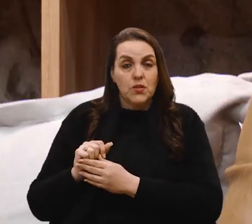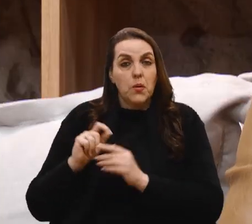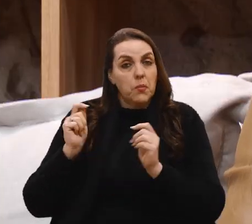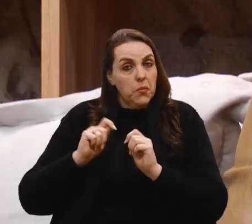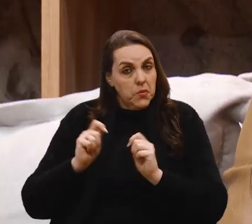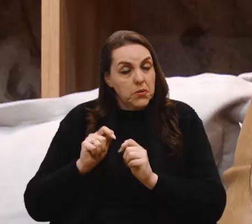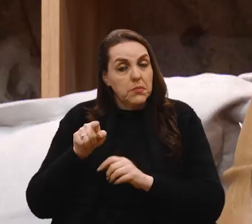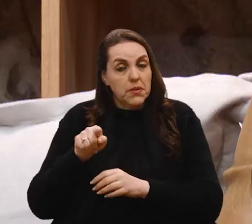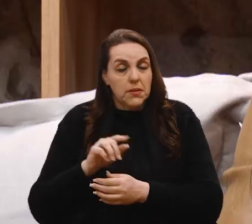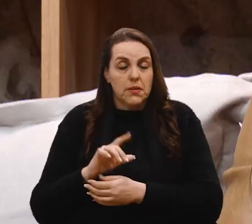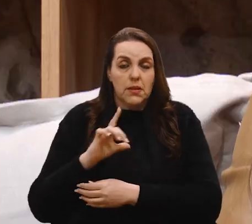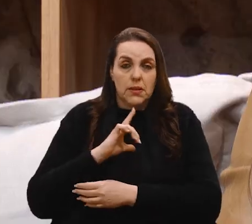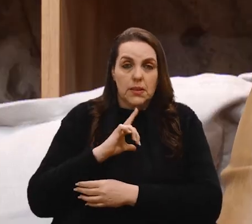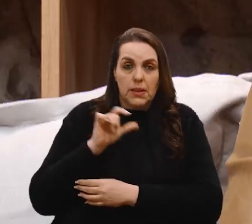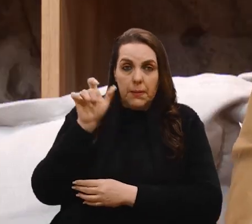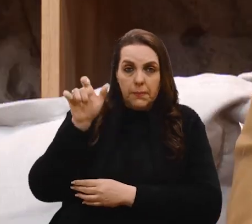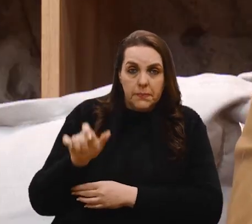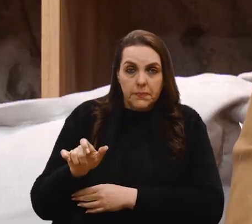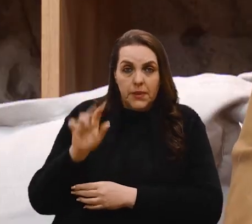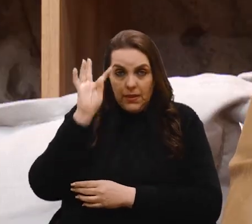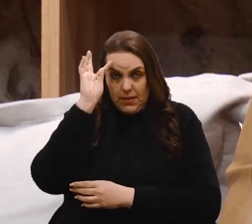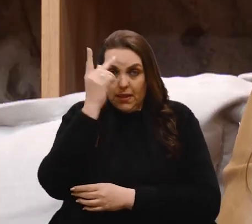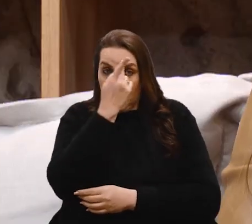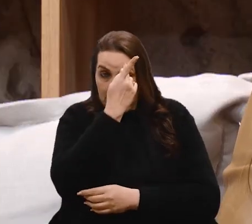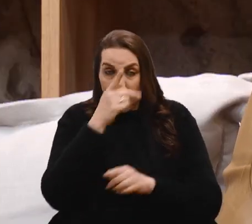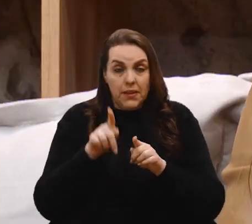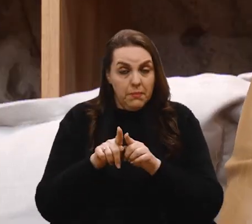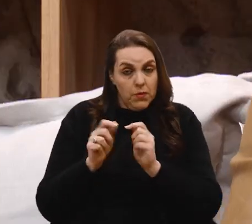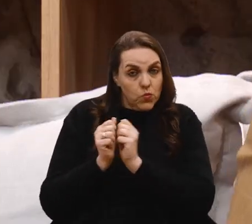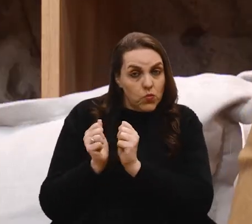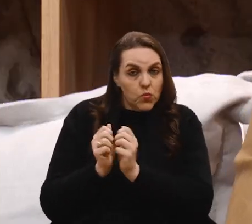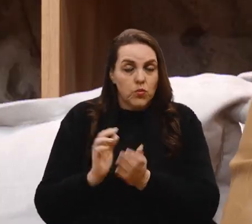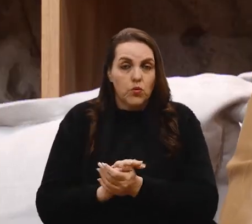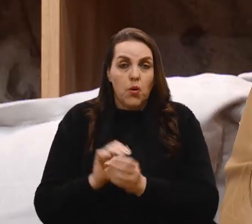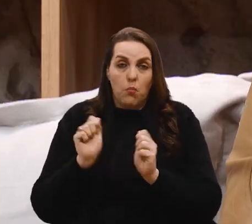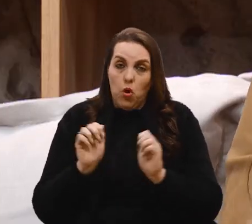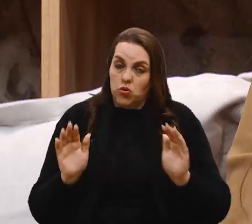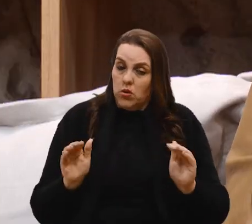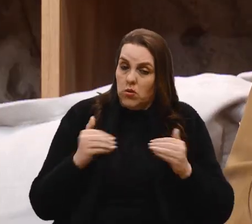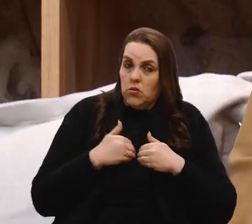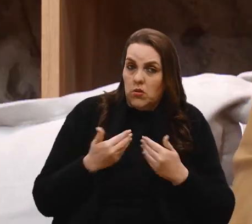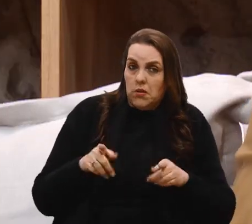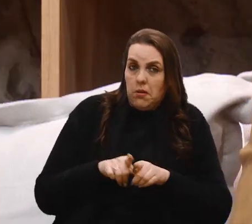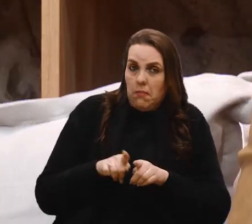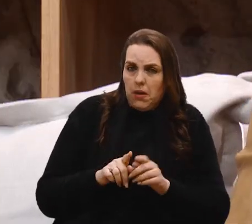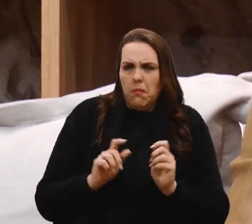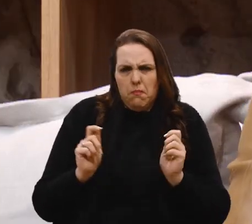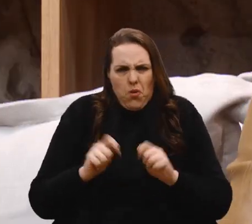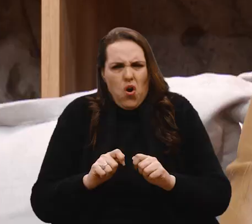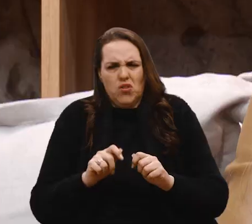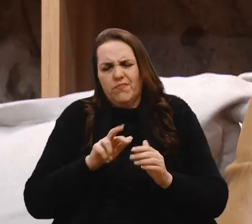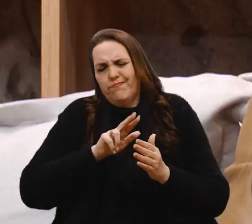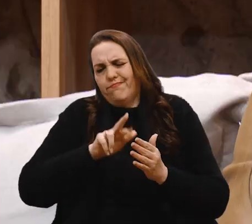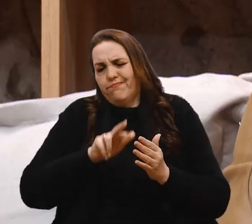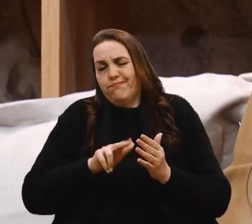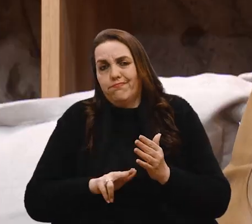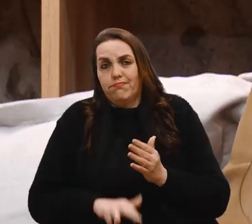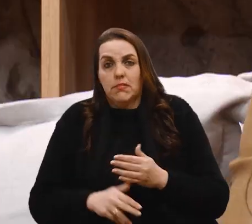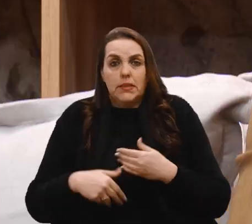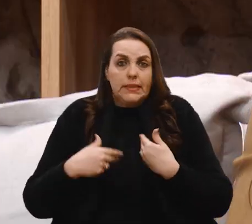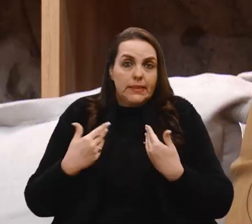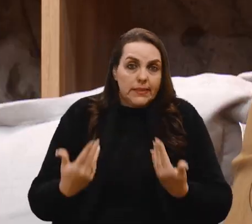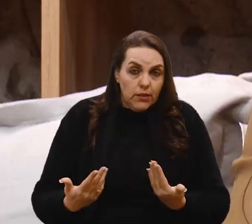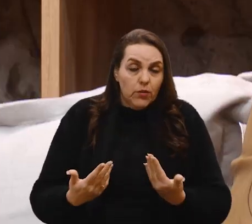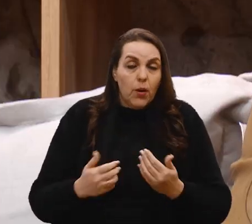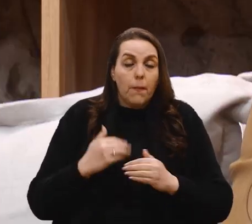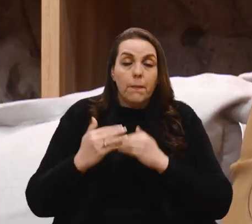ali um TDAH junto, pode ser um TEA, pode várias coisas, né? Então, ele é